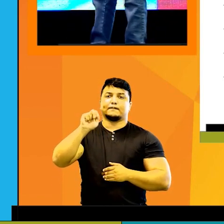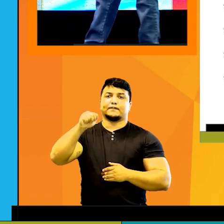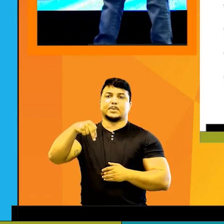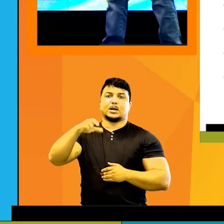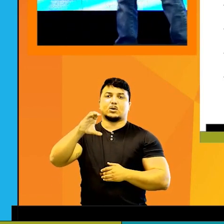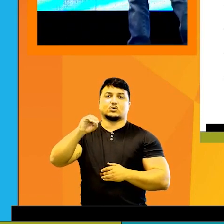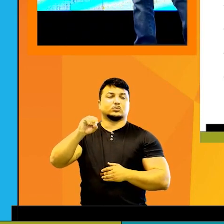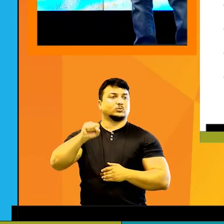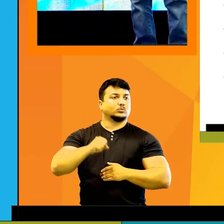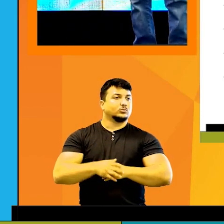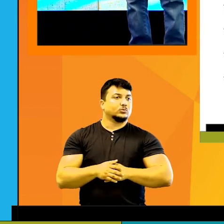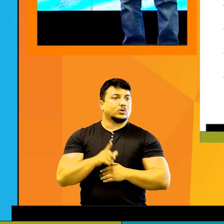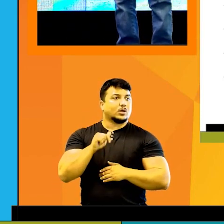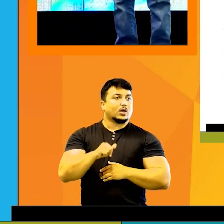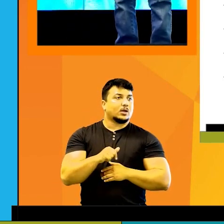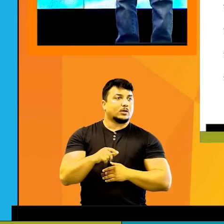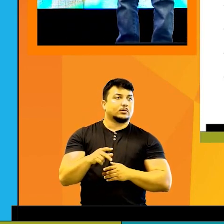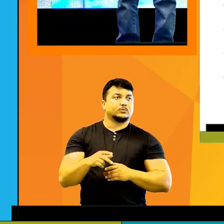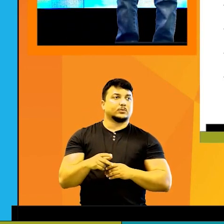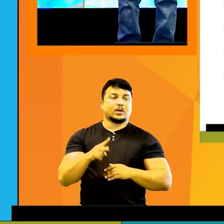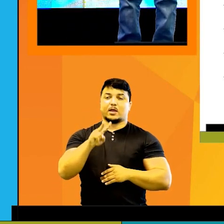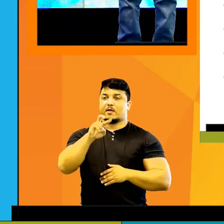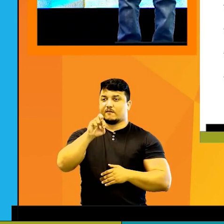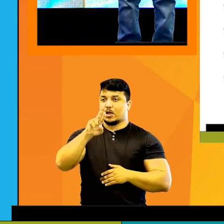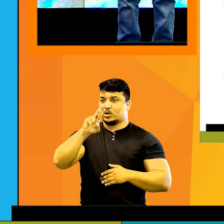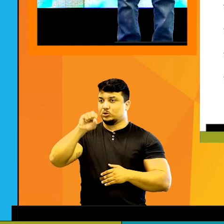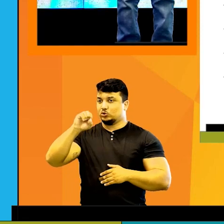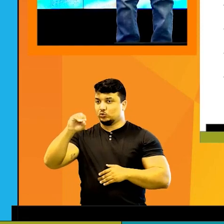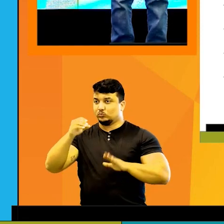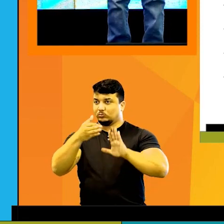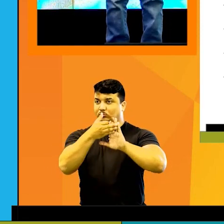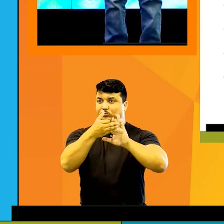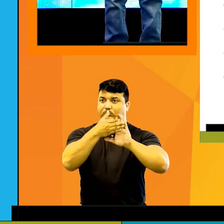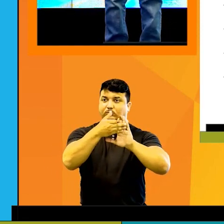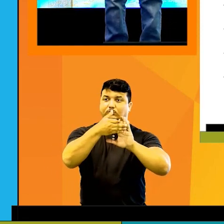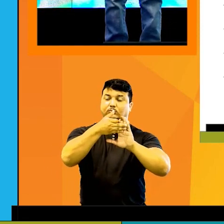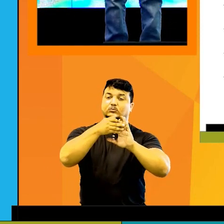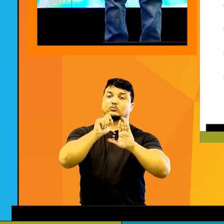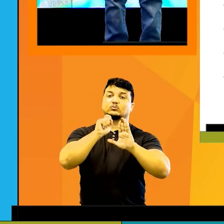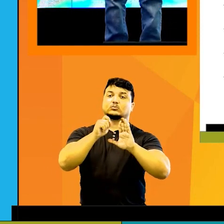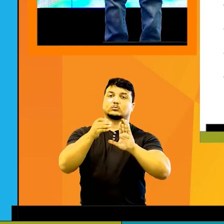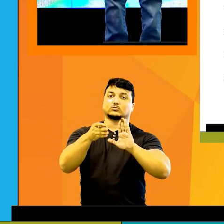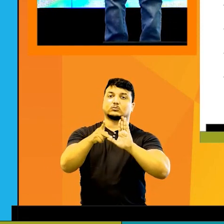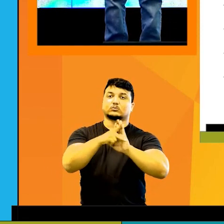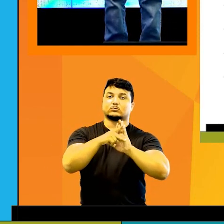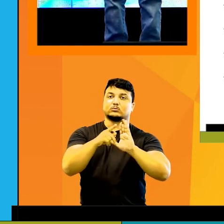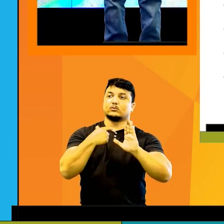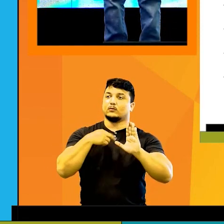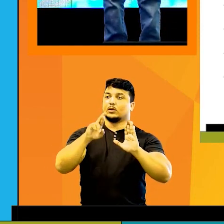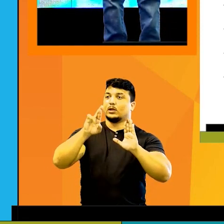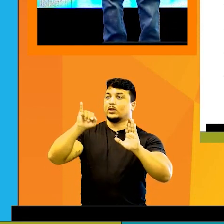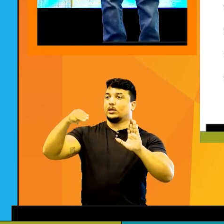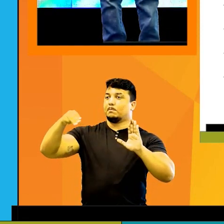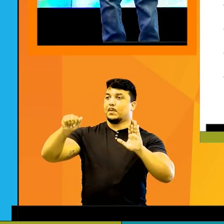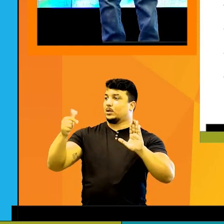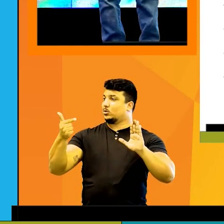brancos? São versos, anota aí, versos brancos são versos sem